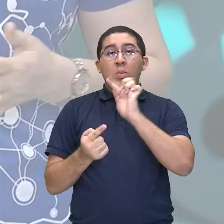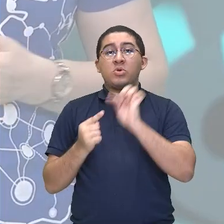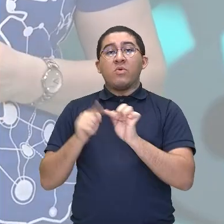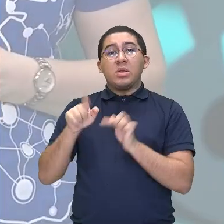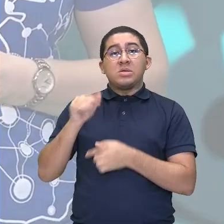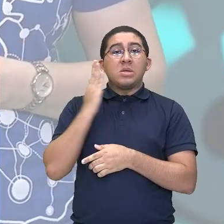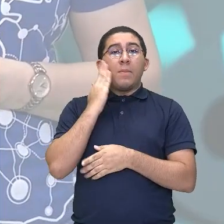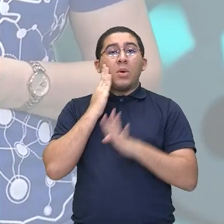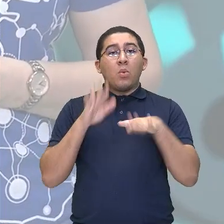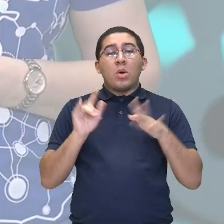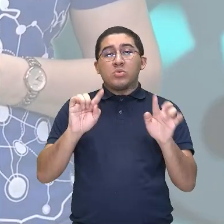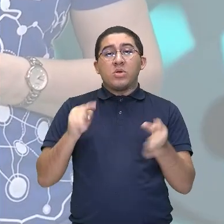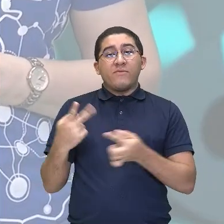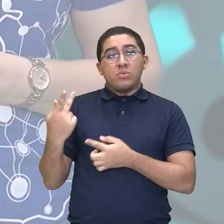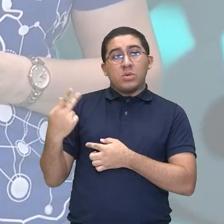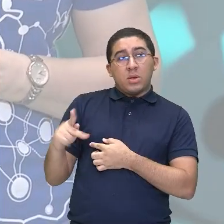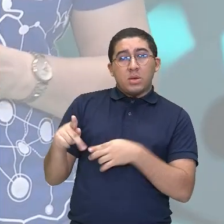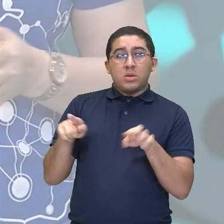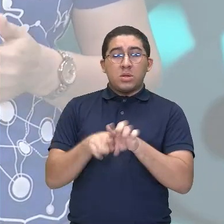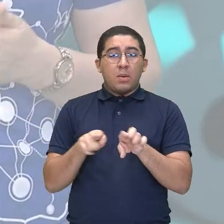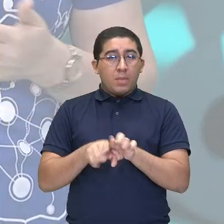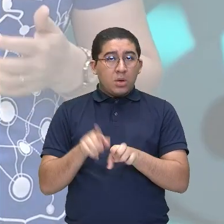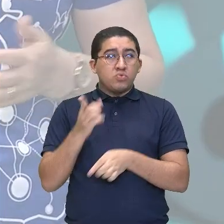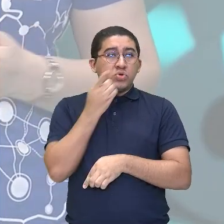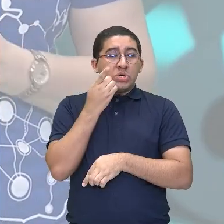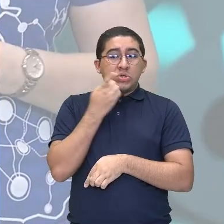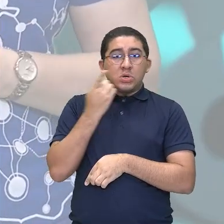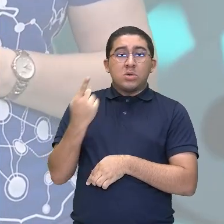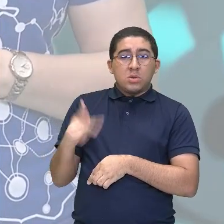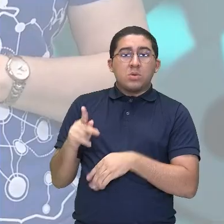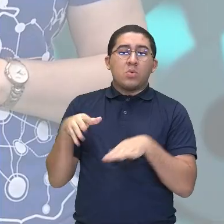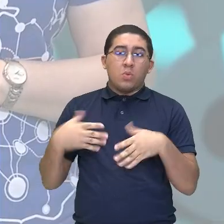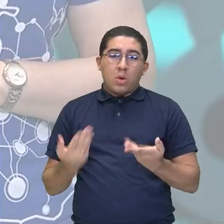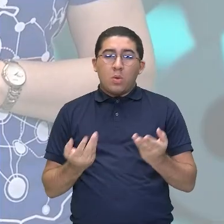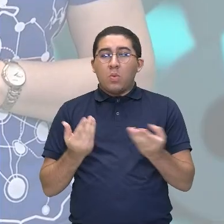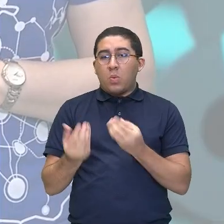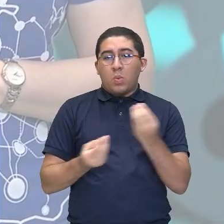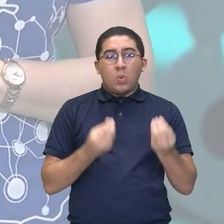são os desafios que ele enfrenta, né? Qual é a sua